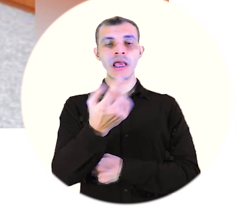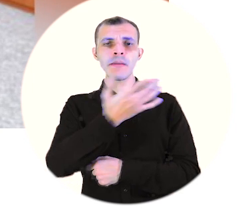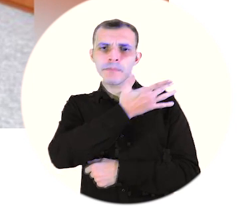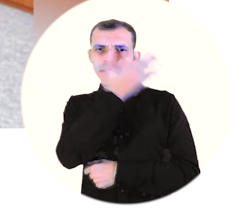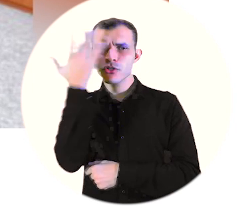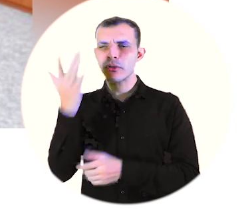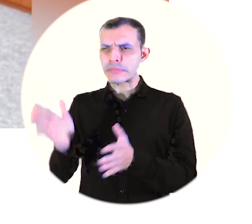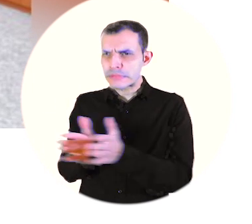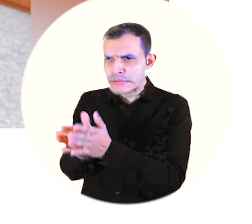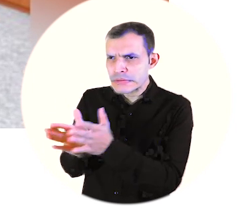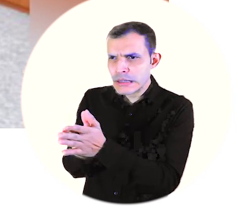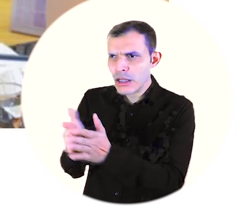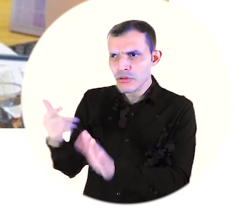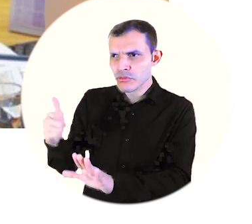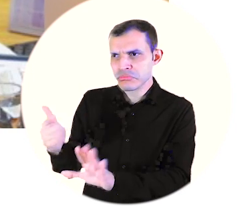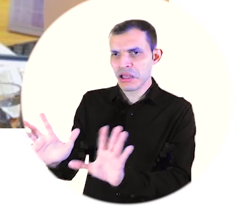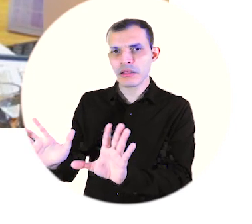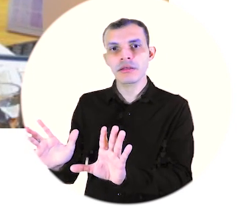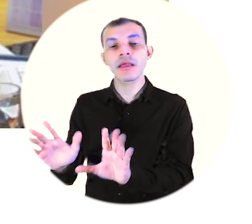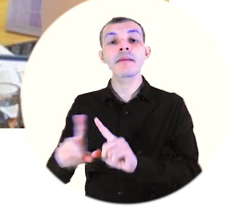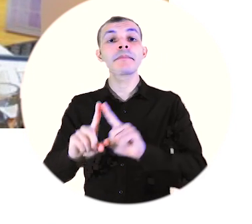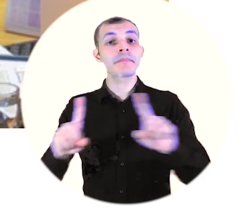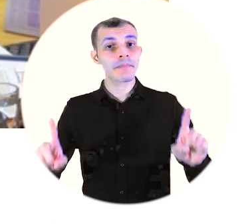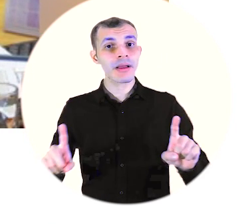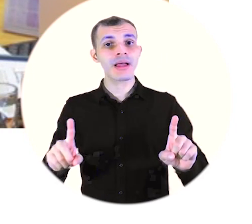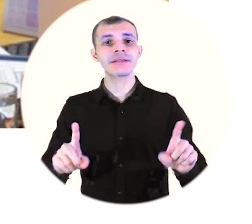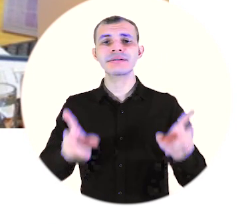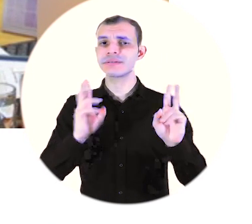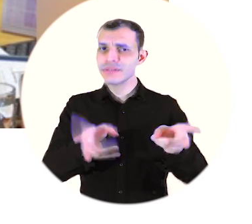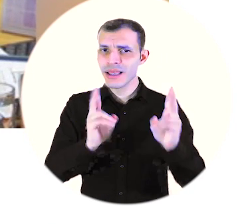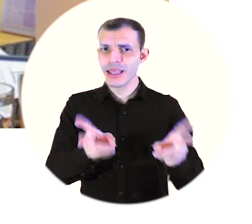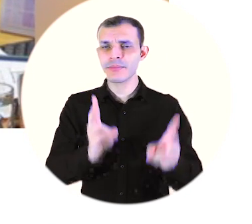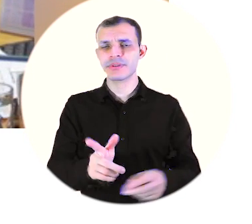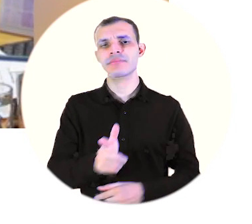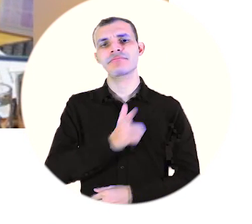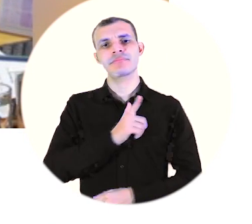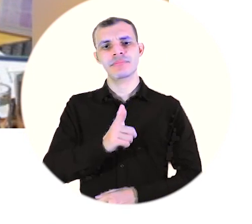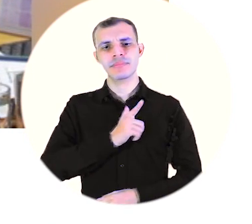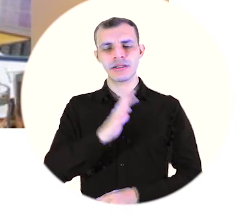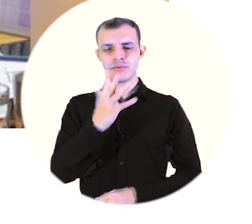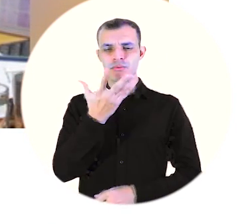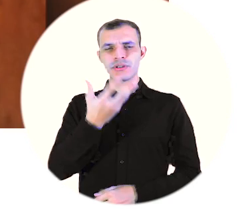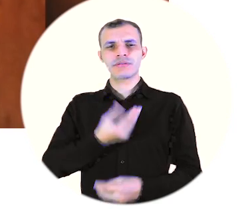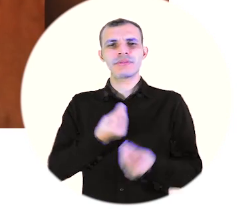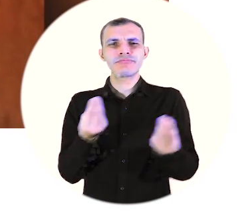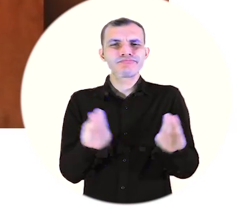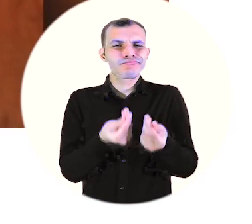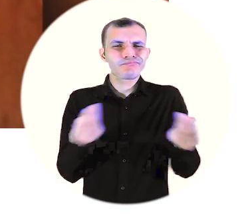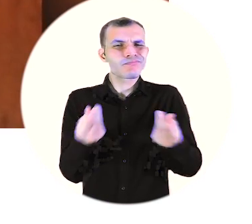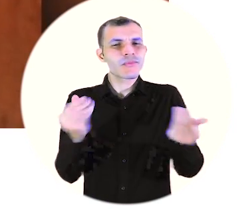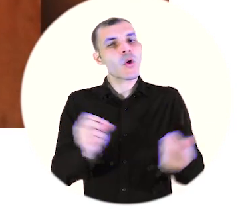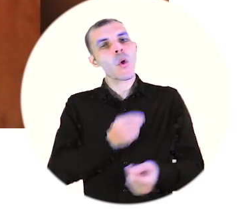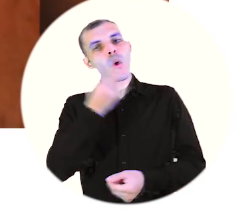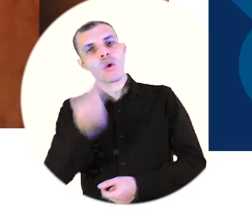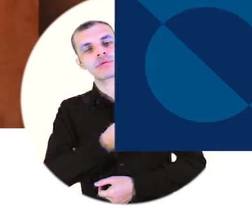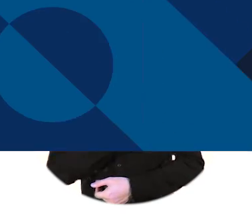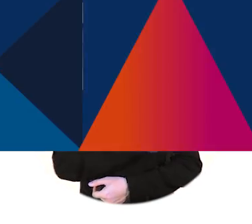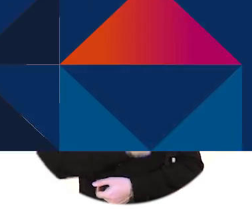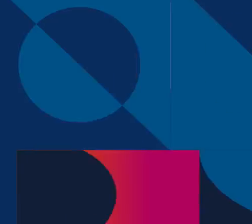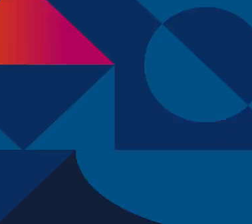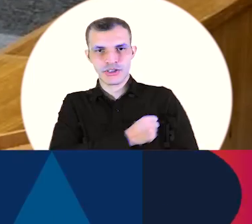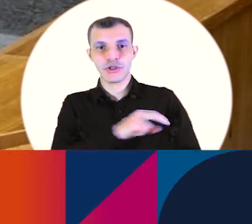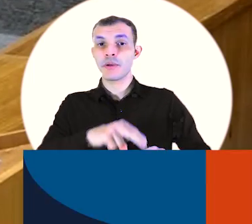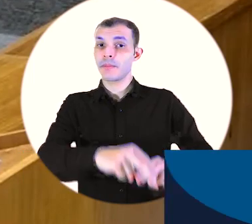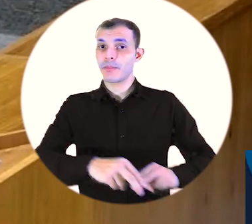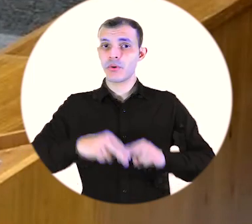que não enfrentam a pobreza de dinheiro, frequentemente enfrentam uma pobreza de espírito ou uma